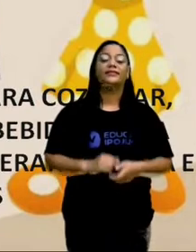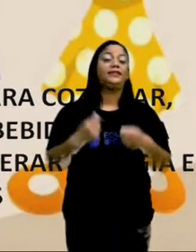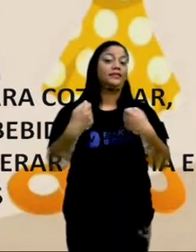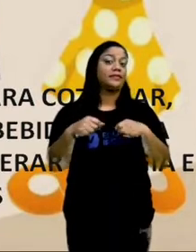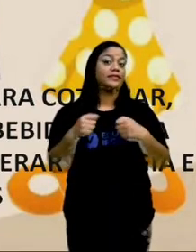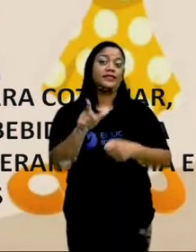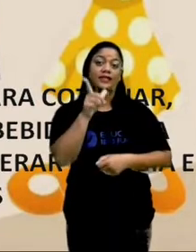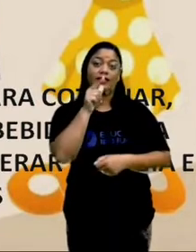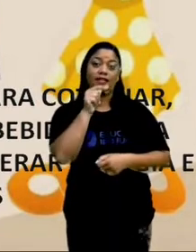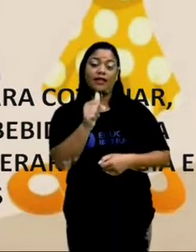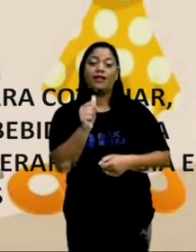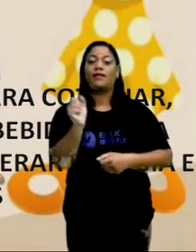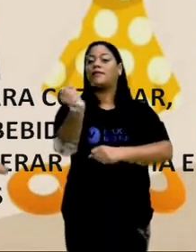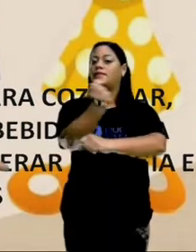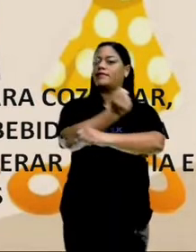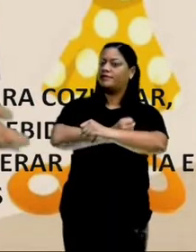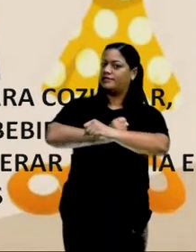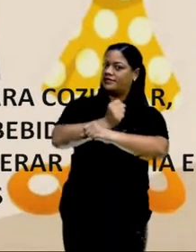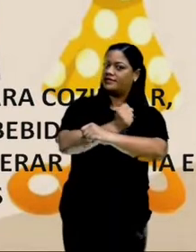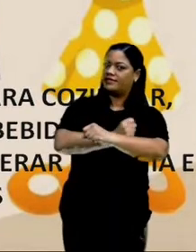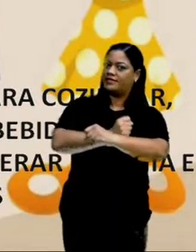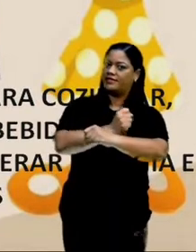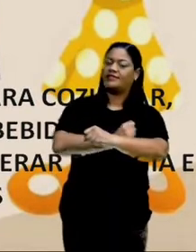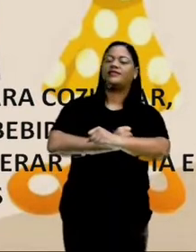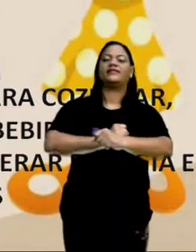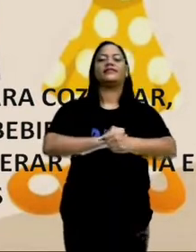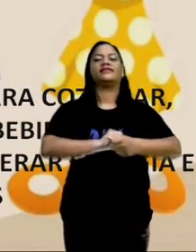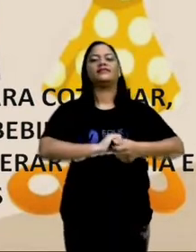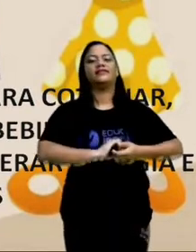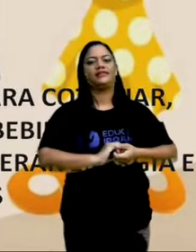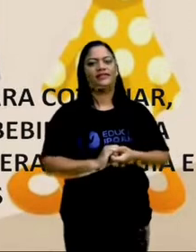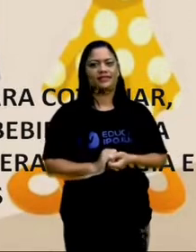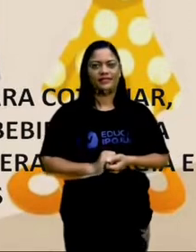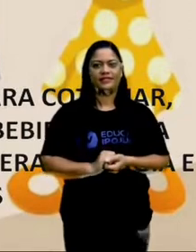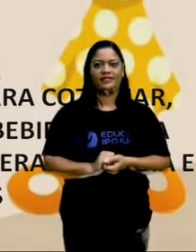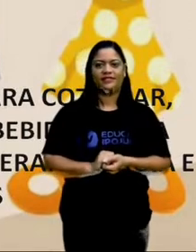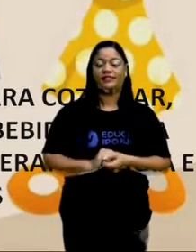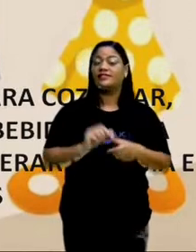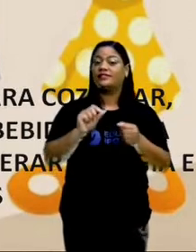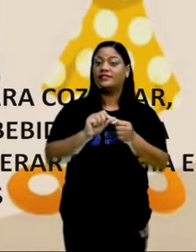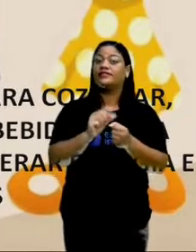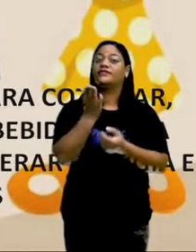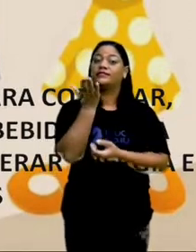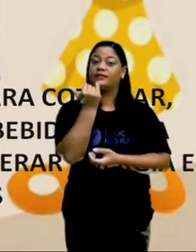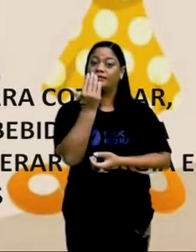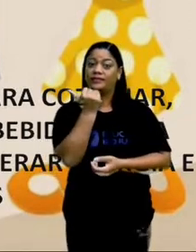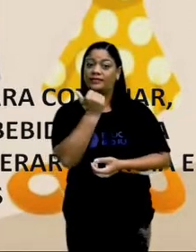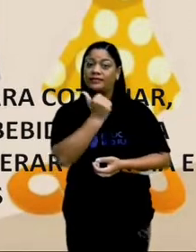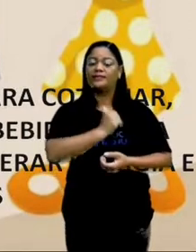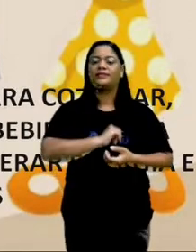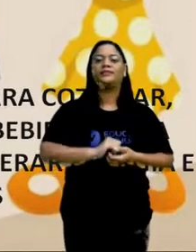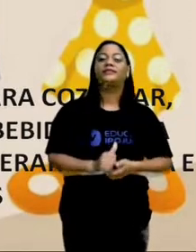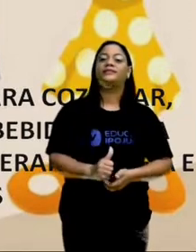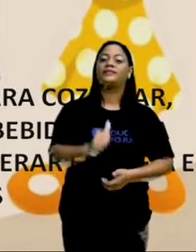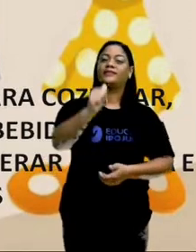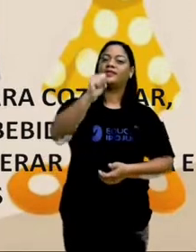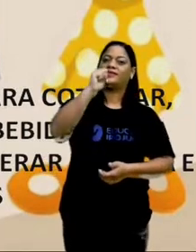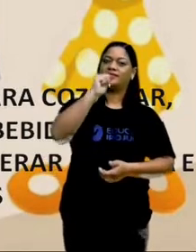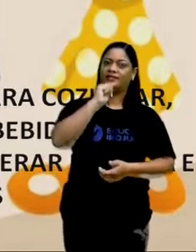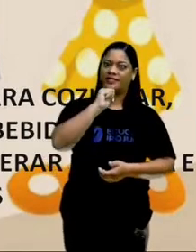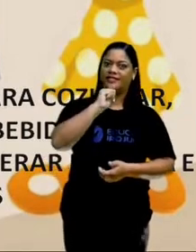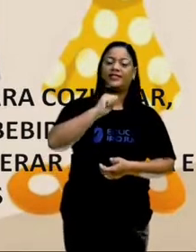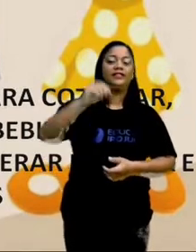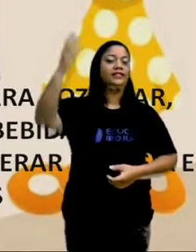Precisamos da água para cozinhar, para produzir os alimentos, para beber,